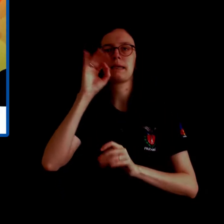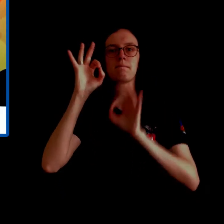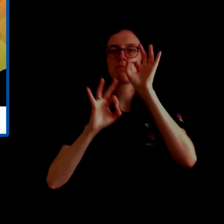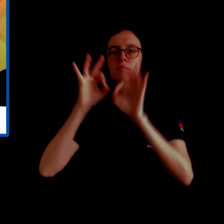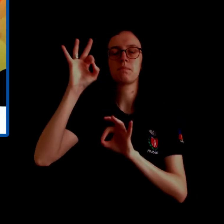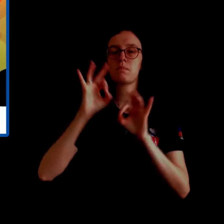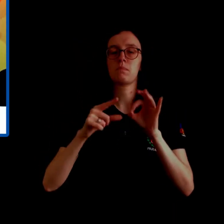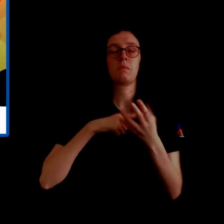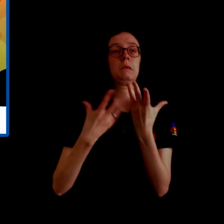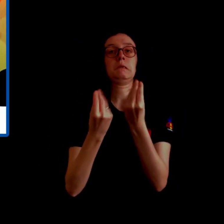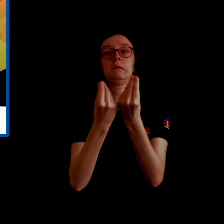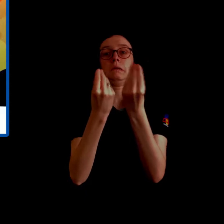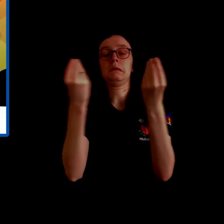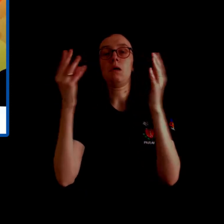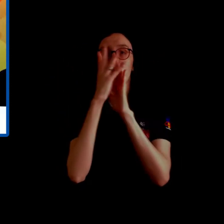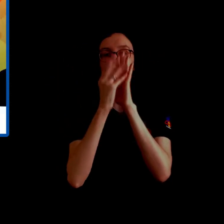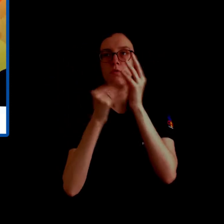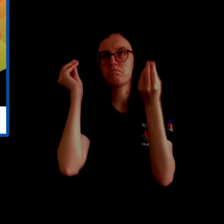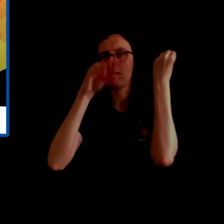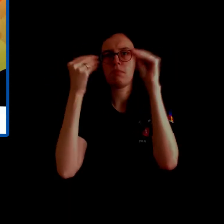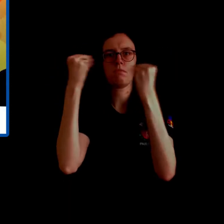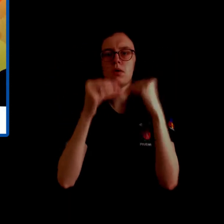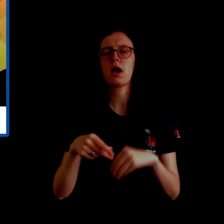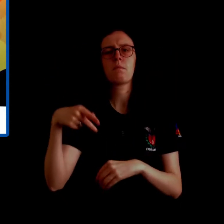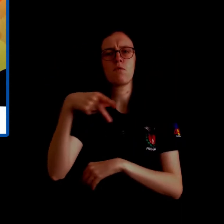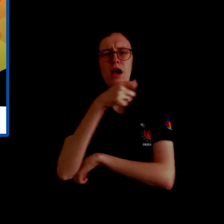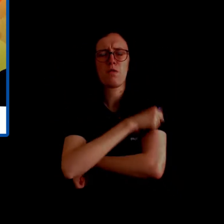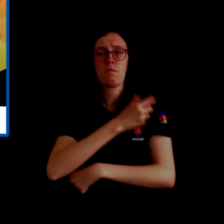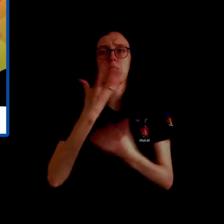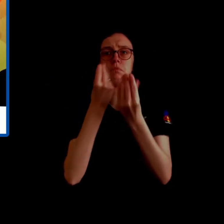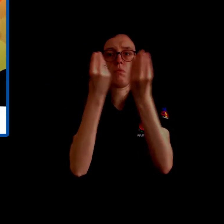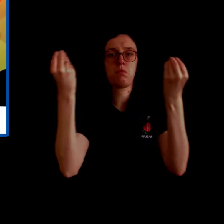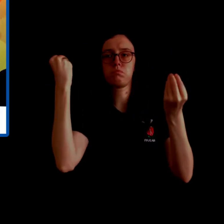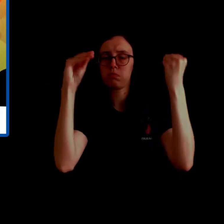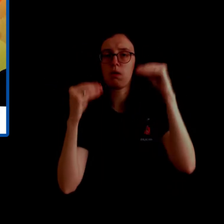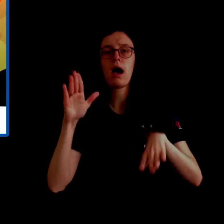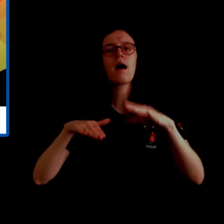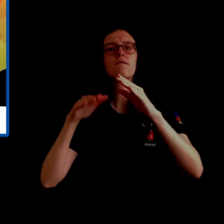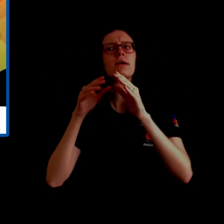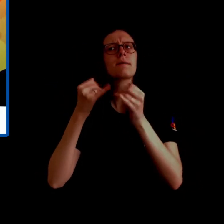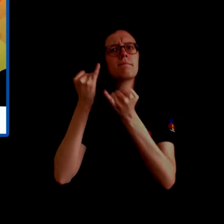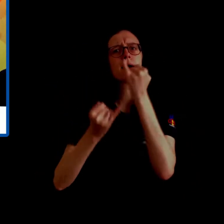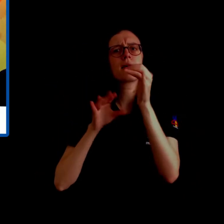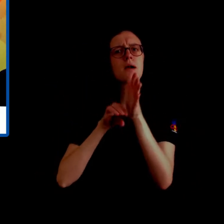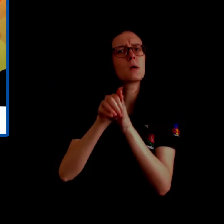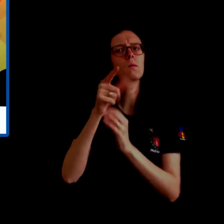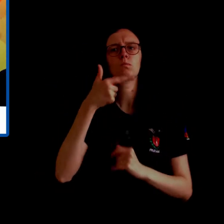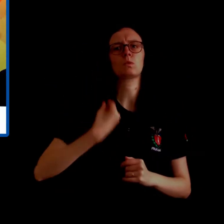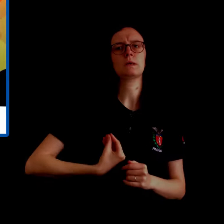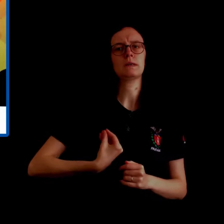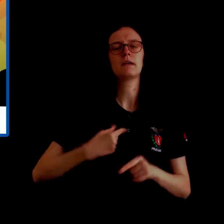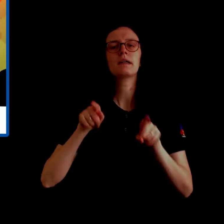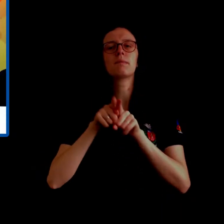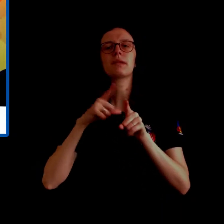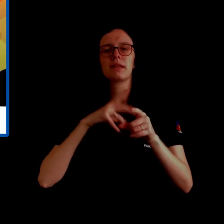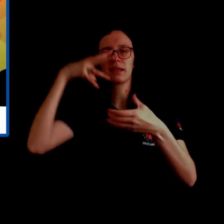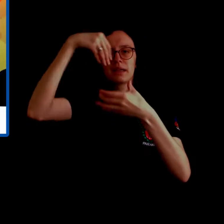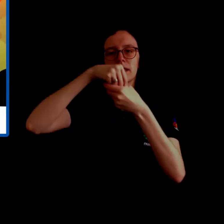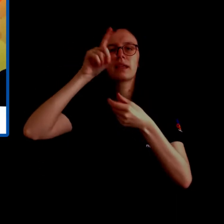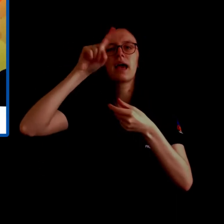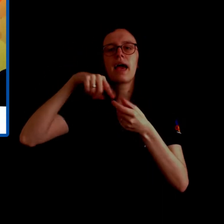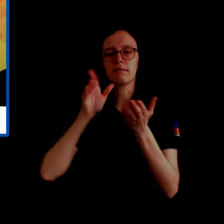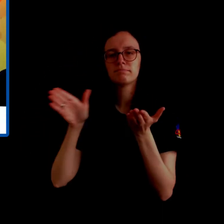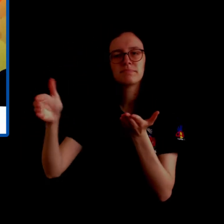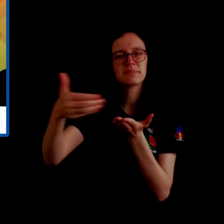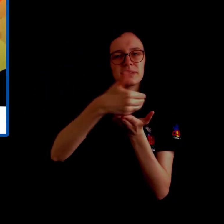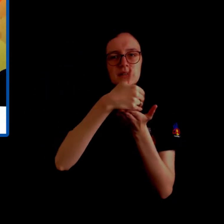receber a quantidade de conteúdos, professores e alunos que nós colocamos em seus servidores, em seus bancos de dados ao mesmo tempo.